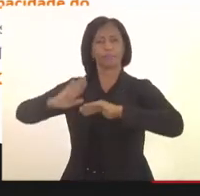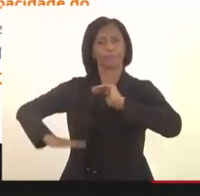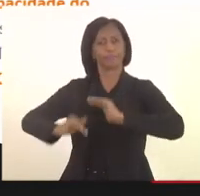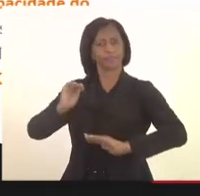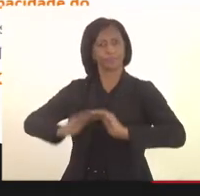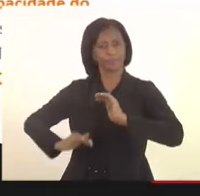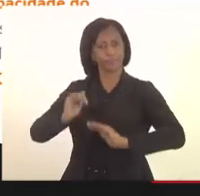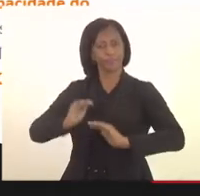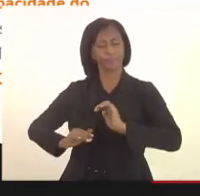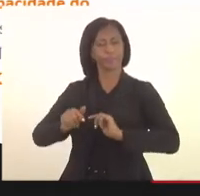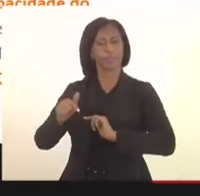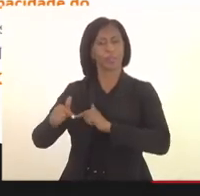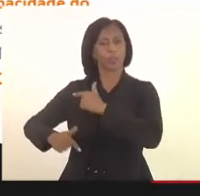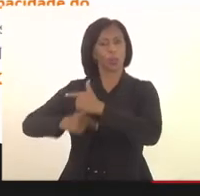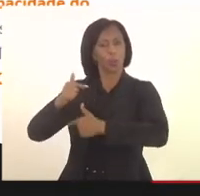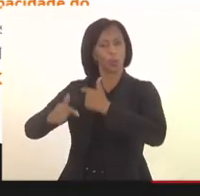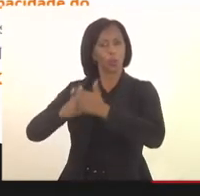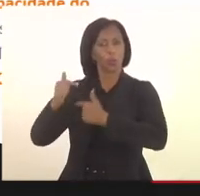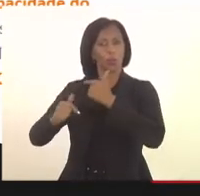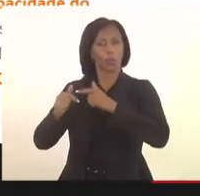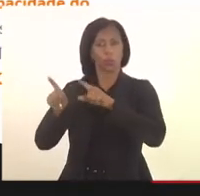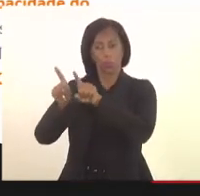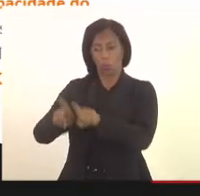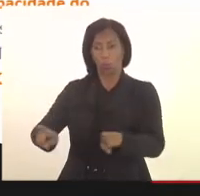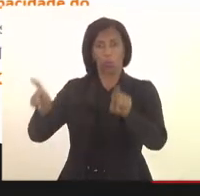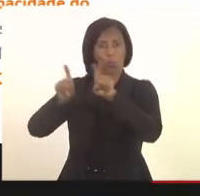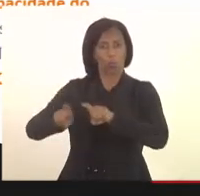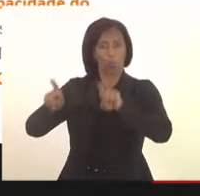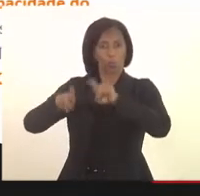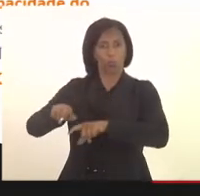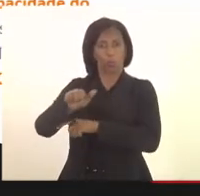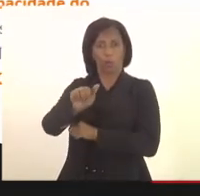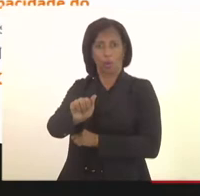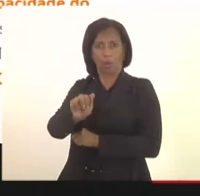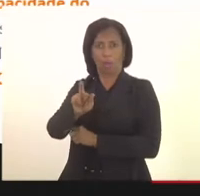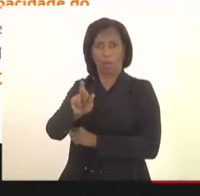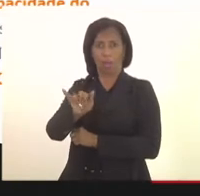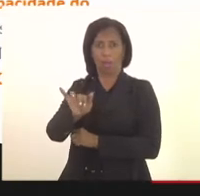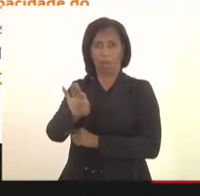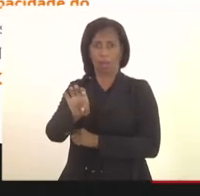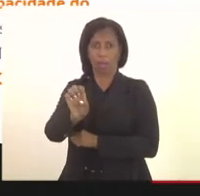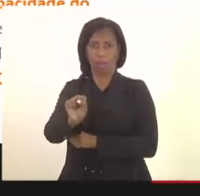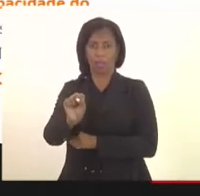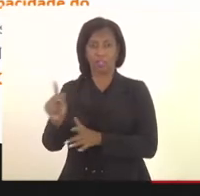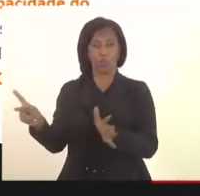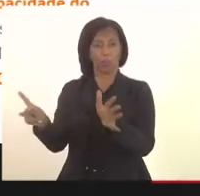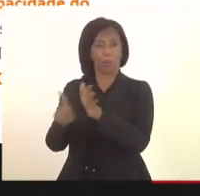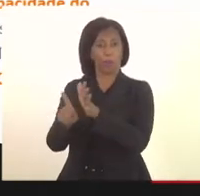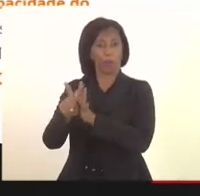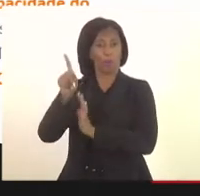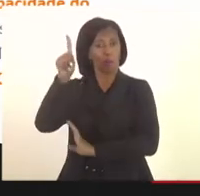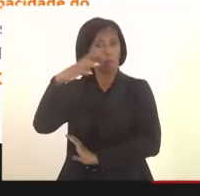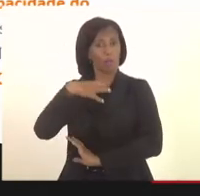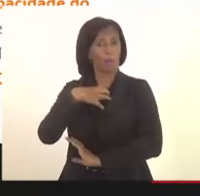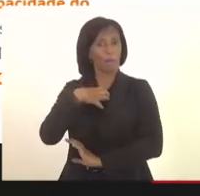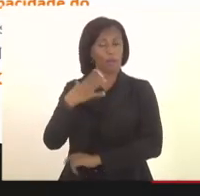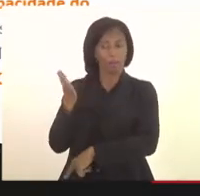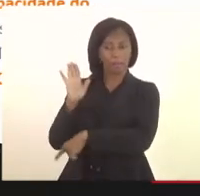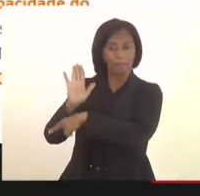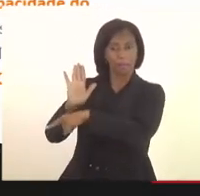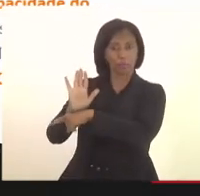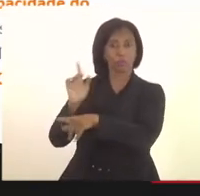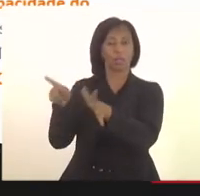de processamento do nosso supercomputador Aires, que está localizado no Senai Cimatec da Bahia, para auxiliar